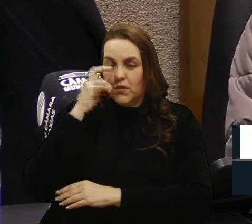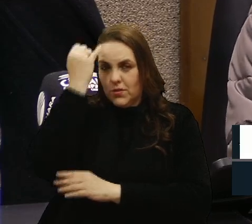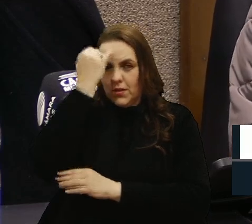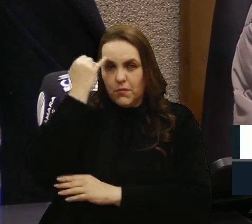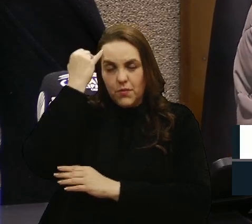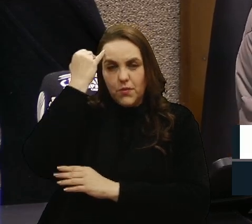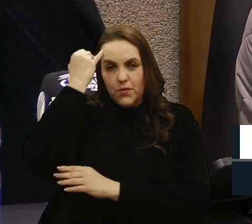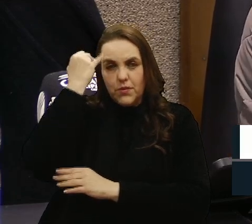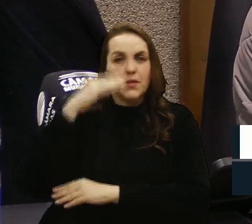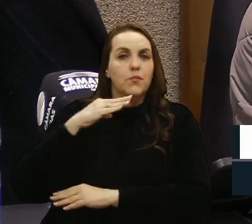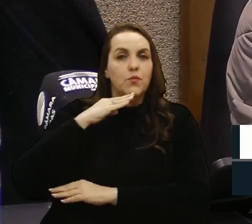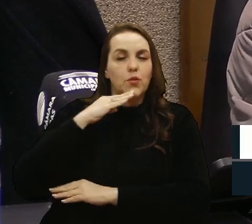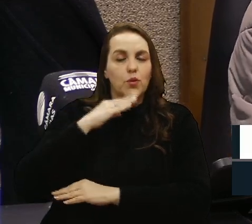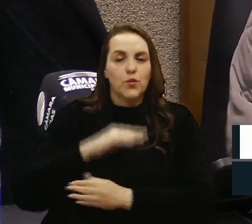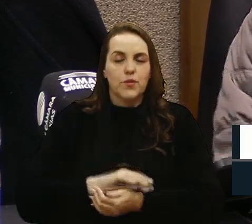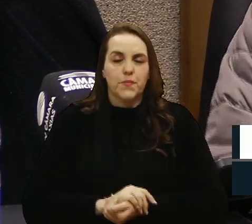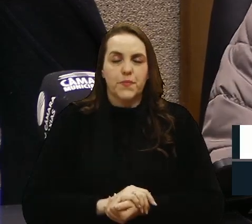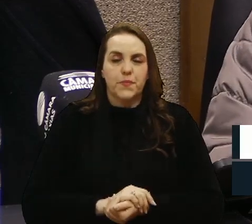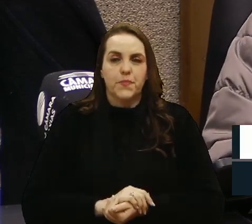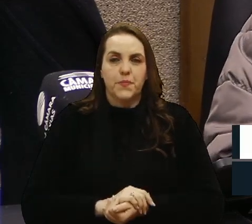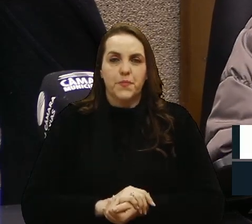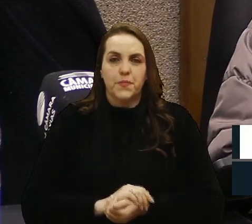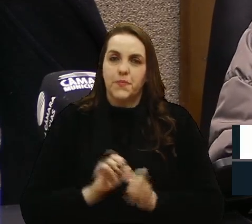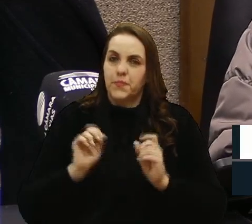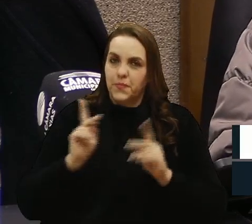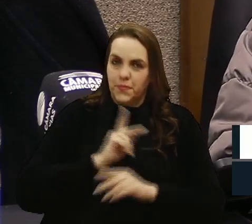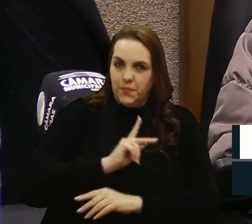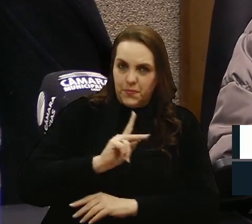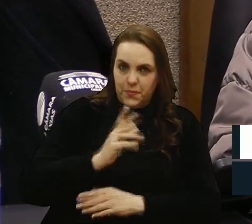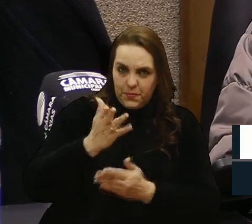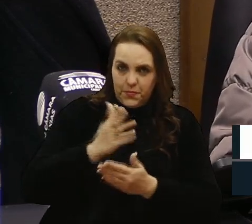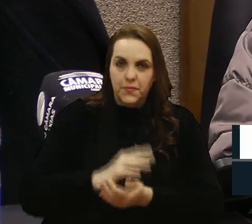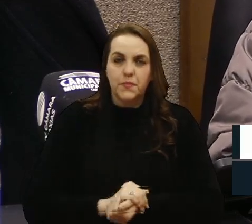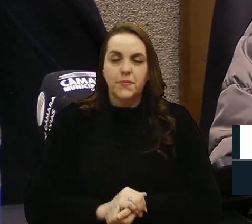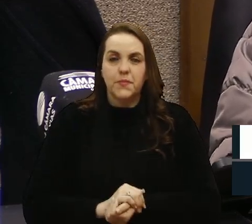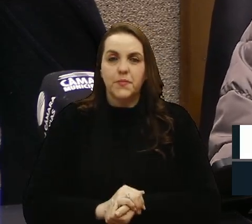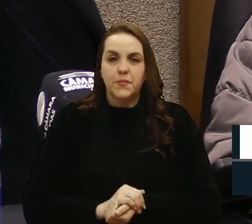vereador Alexandre Bortoluz. Seria isso, meu nobre presidente.